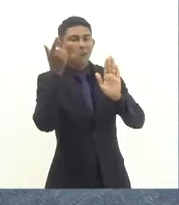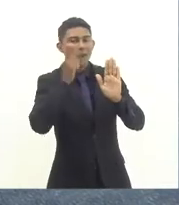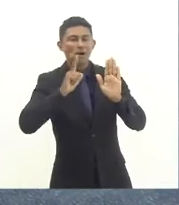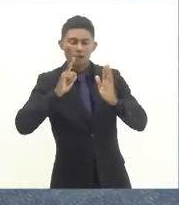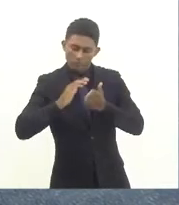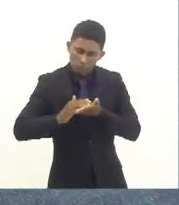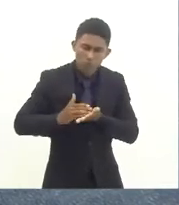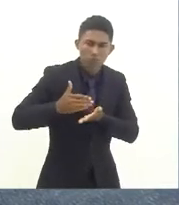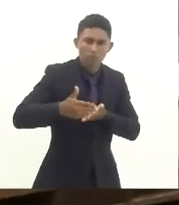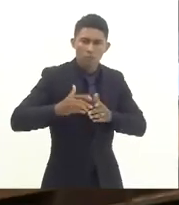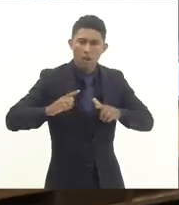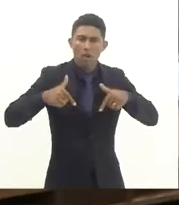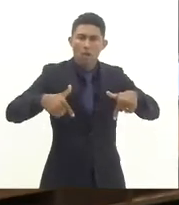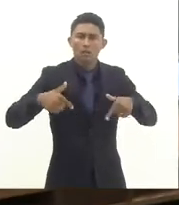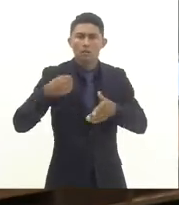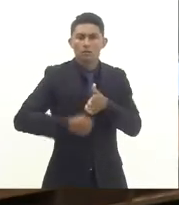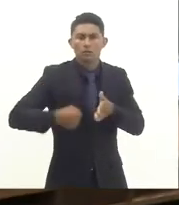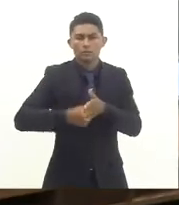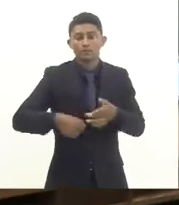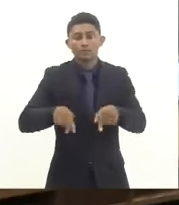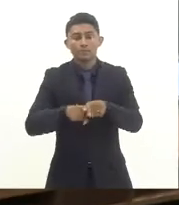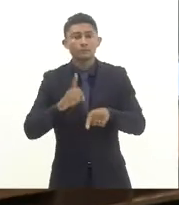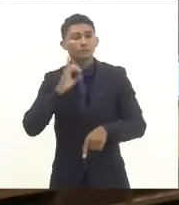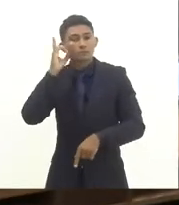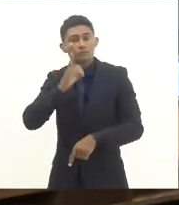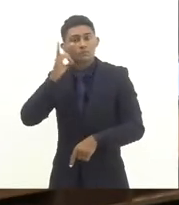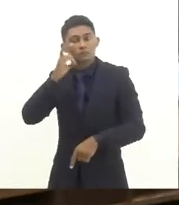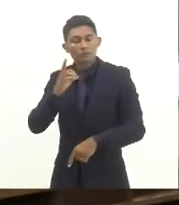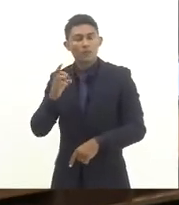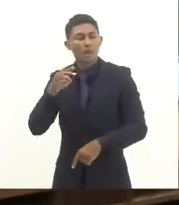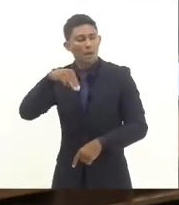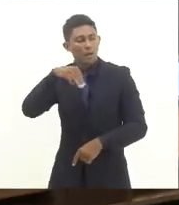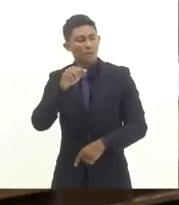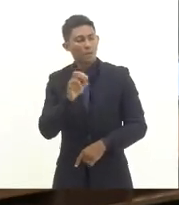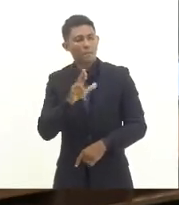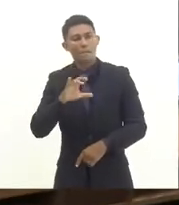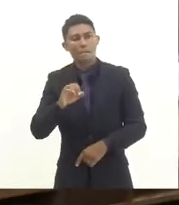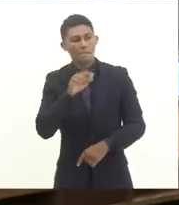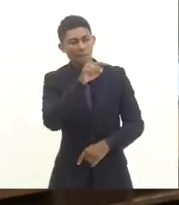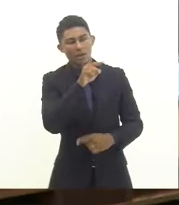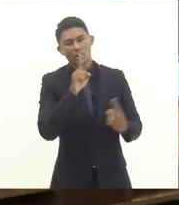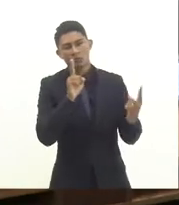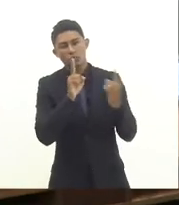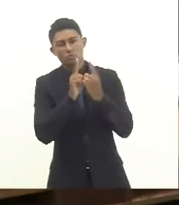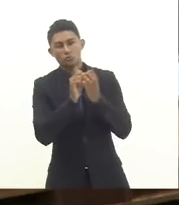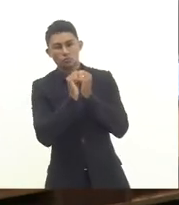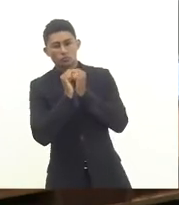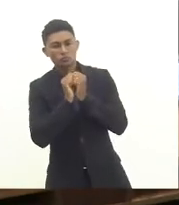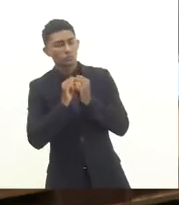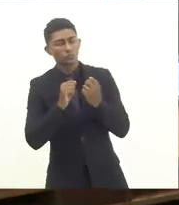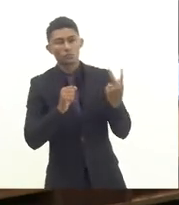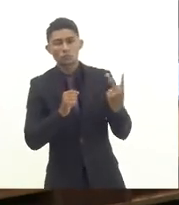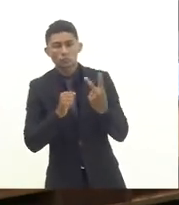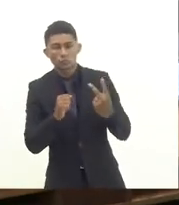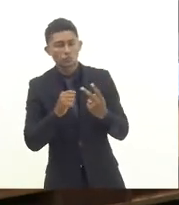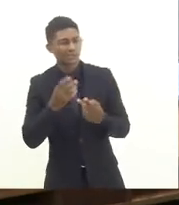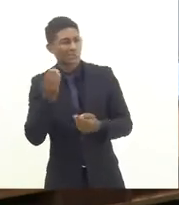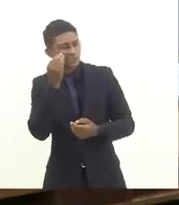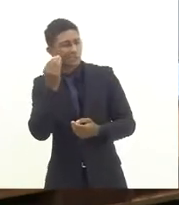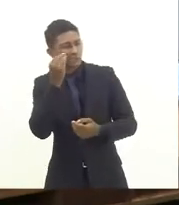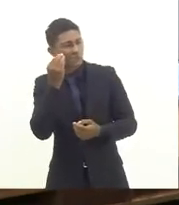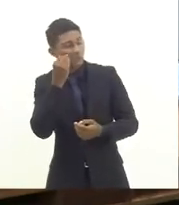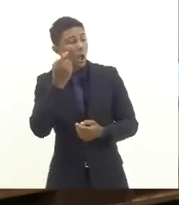a participação do deputado Márcio Pacheco sempre tentando construir uma saída Júri